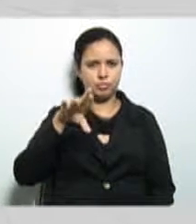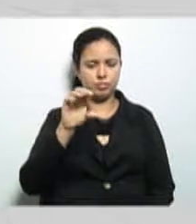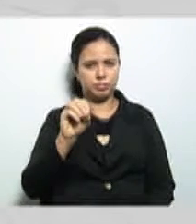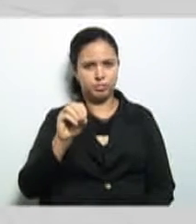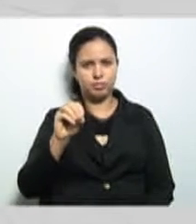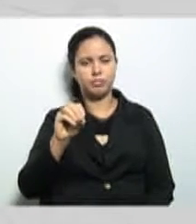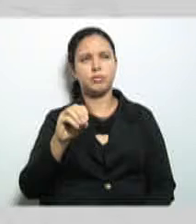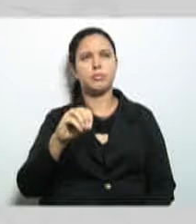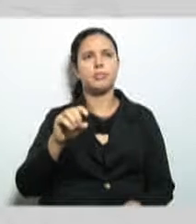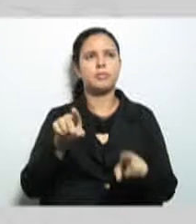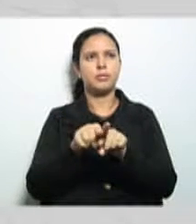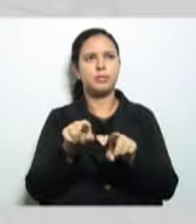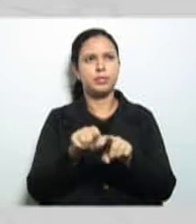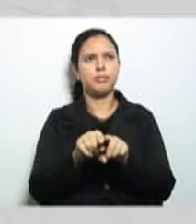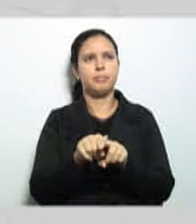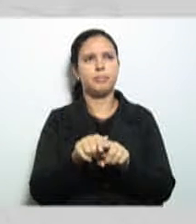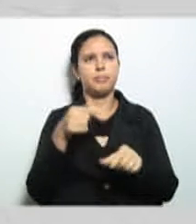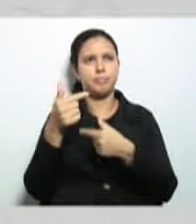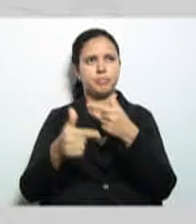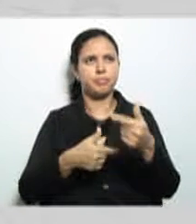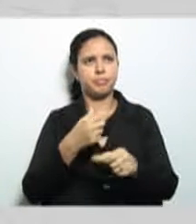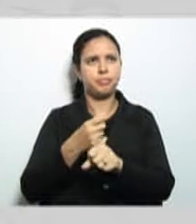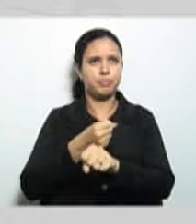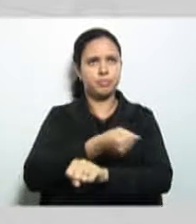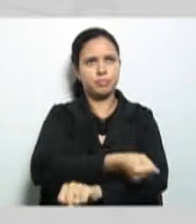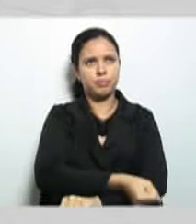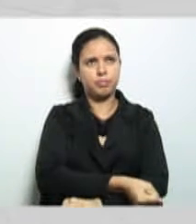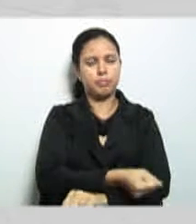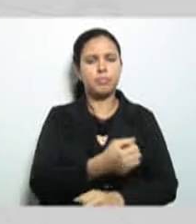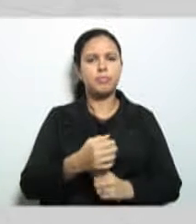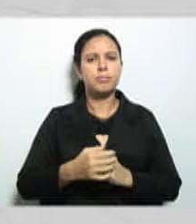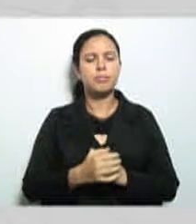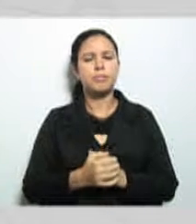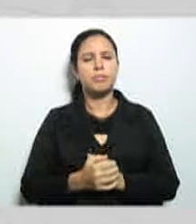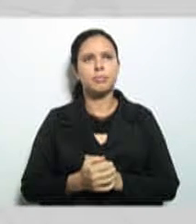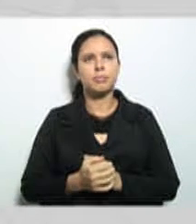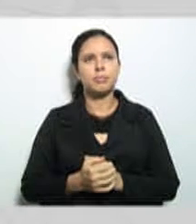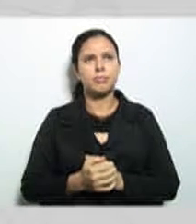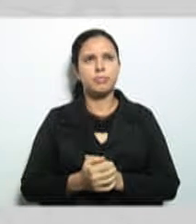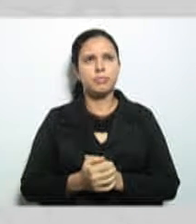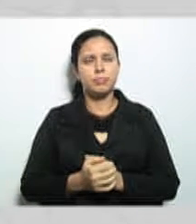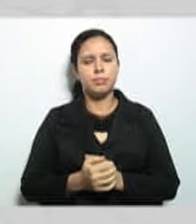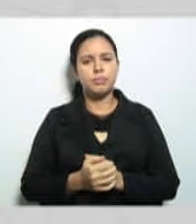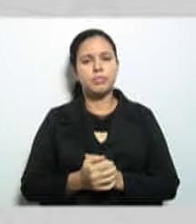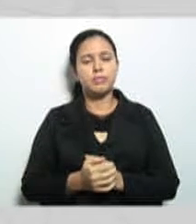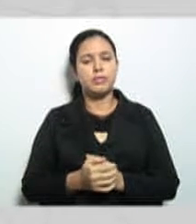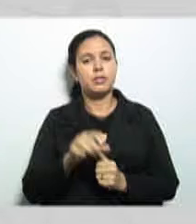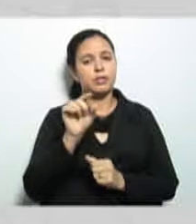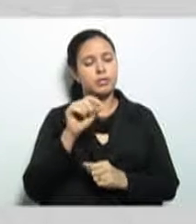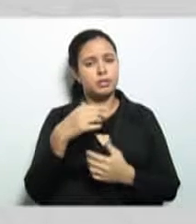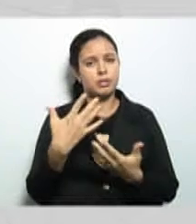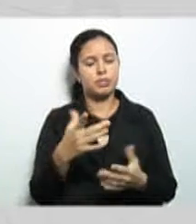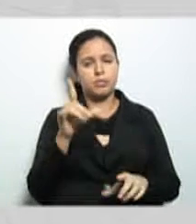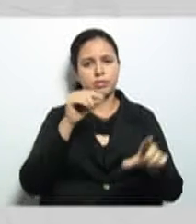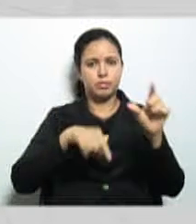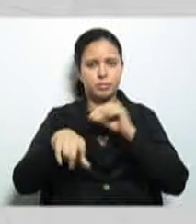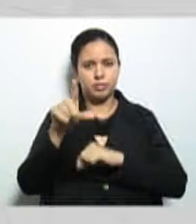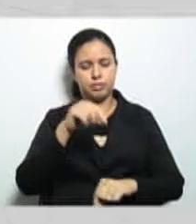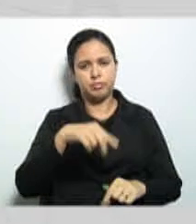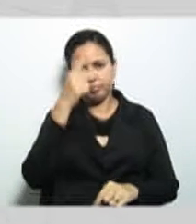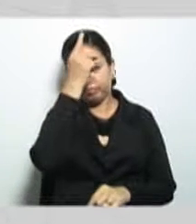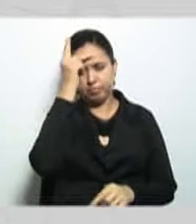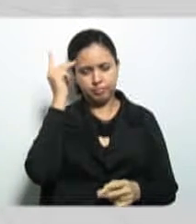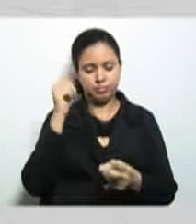aula. Então, o que você vai ter que fazer? Você vai ter que, primeiro, escolher 3 pessoas